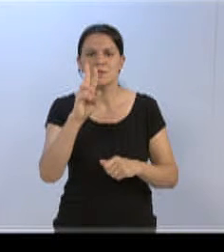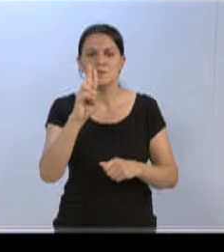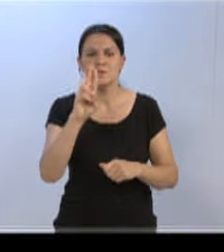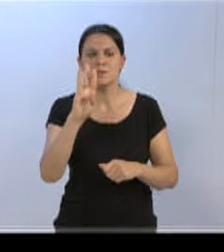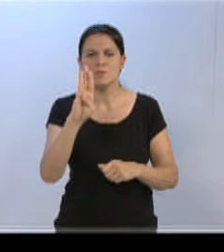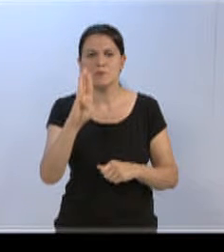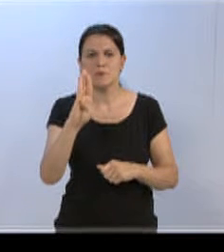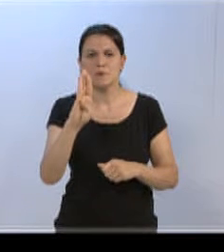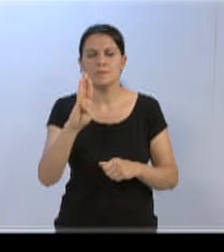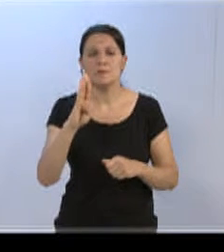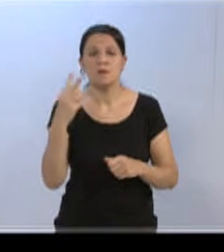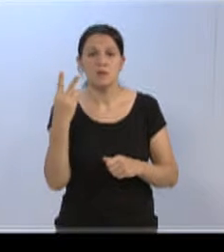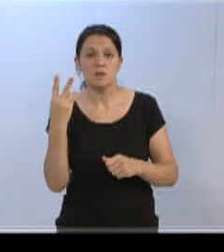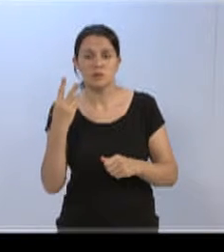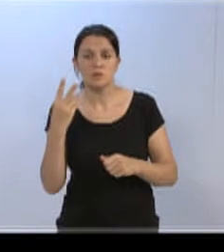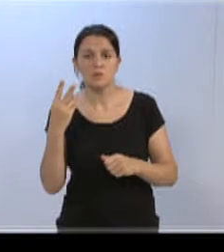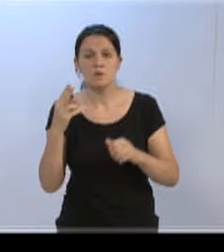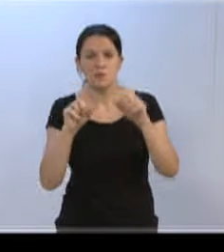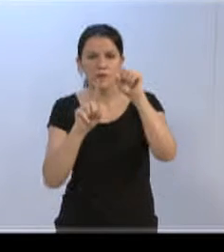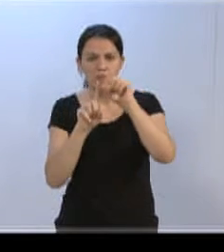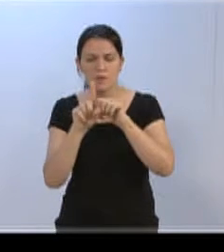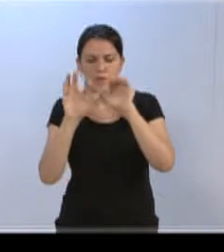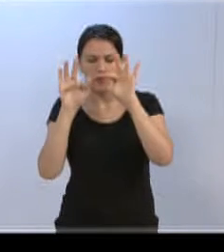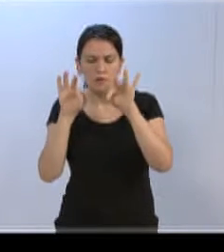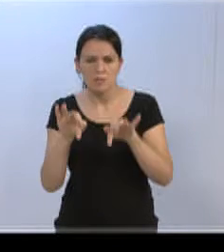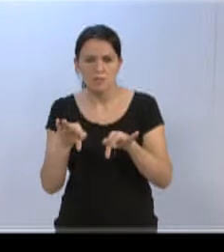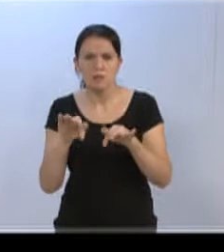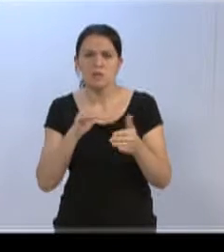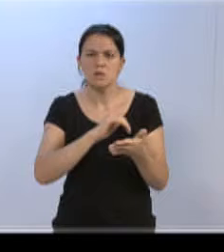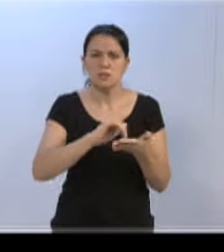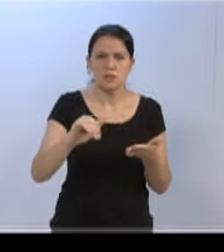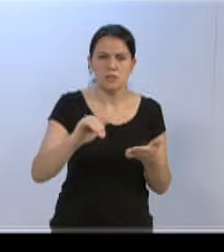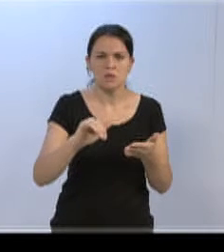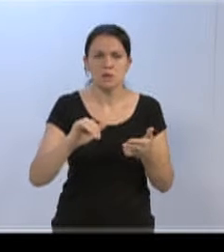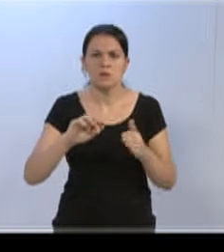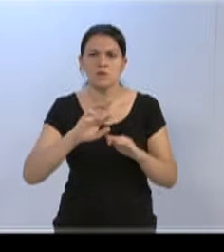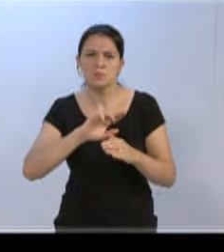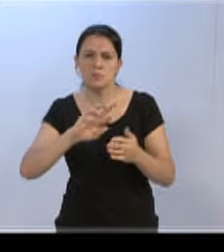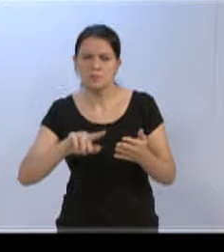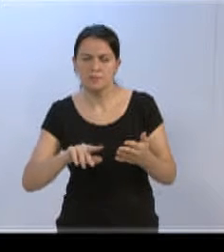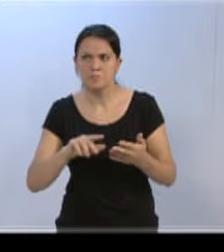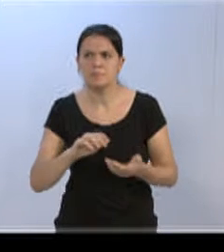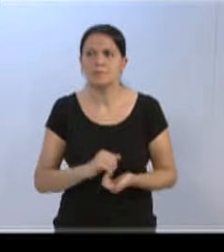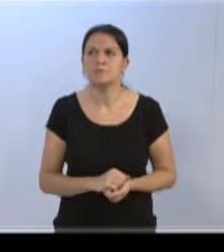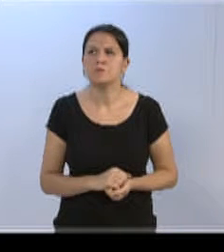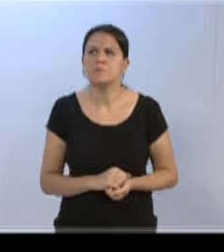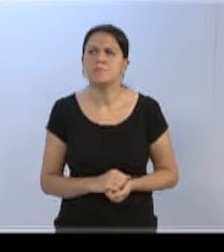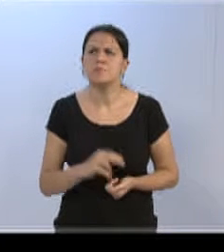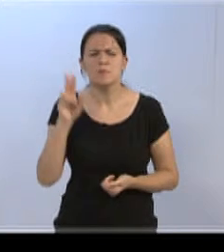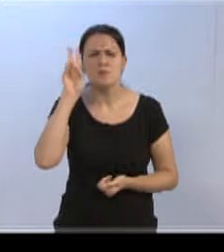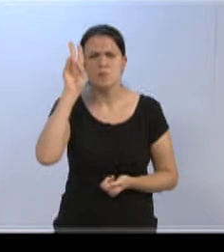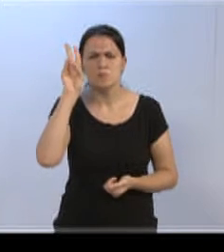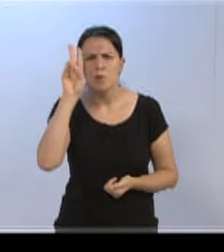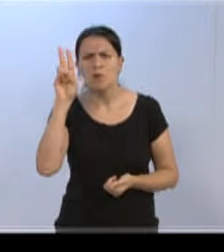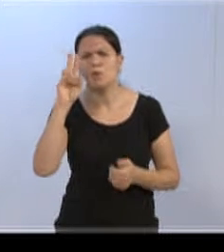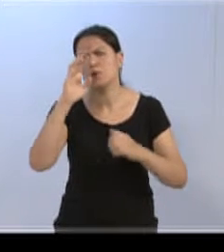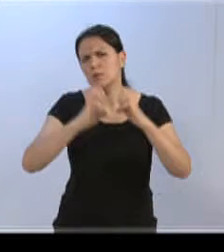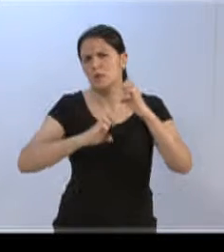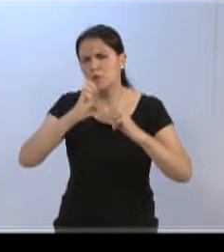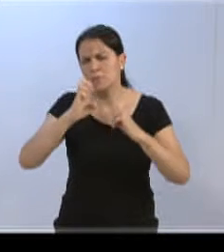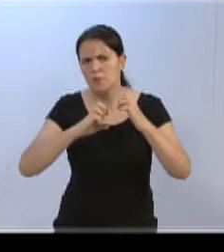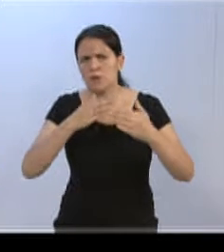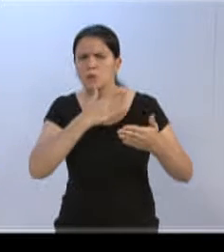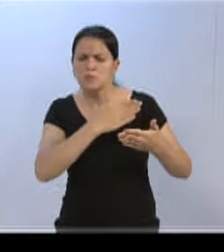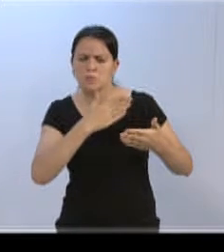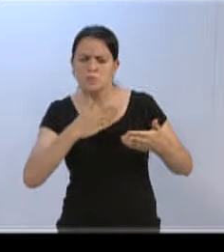final desse mês, onde vai englobar, então, secretarias, autarquias e fundações. Pode passar. Aí um histórico da URB, né, que teve